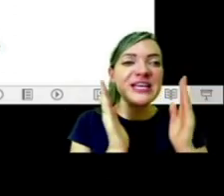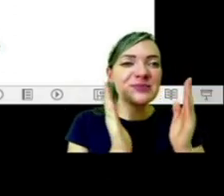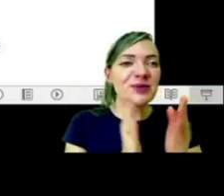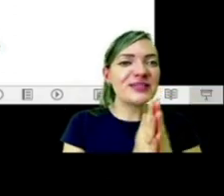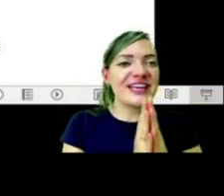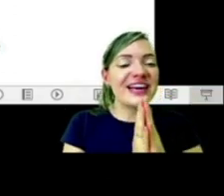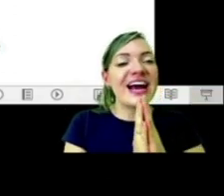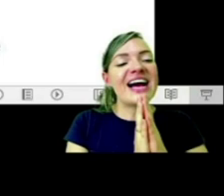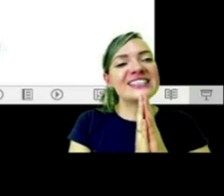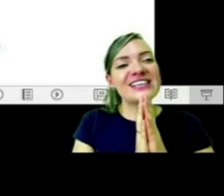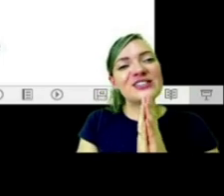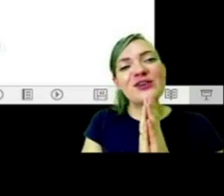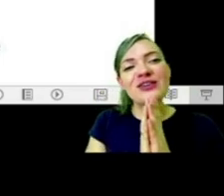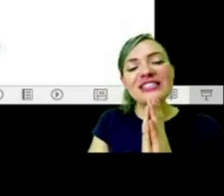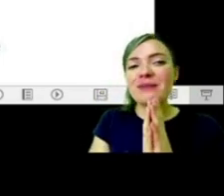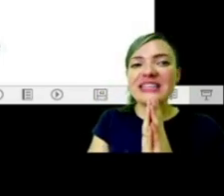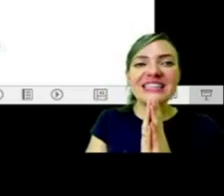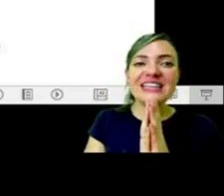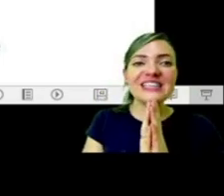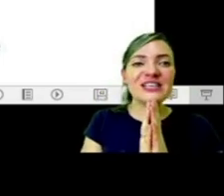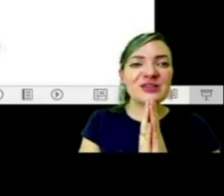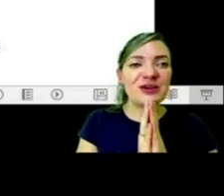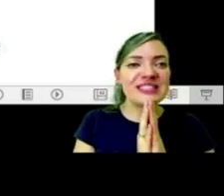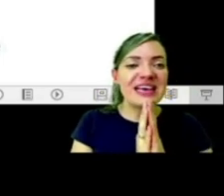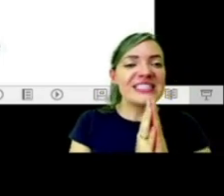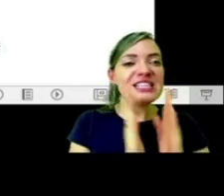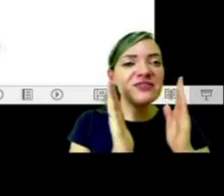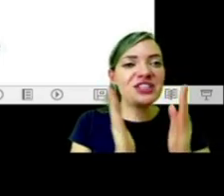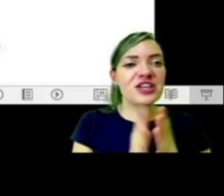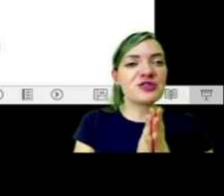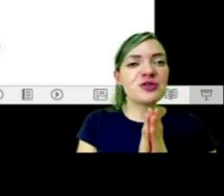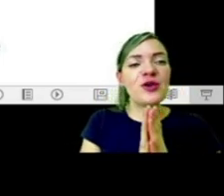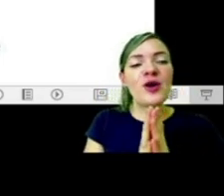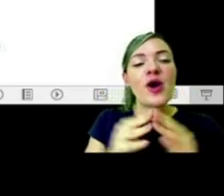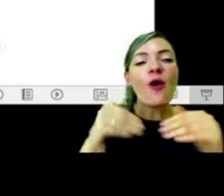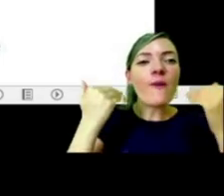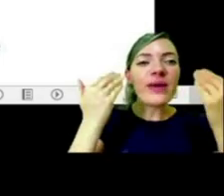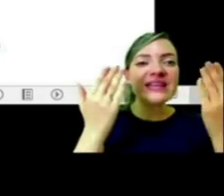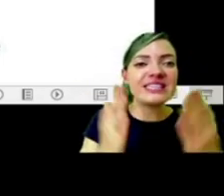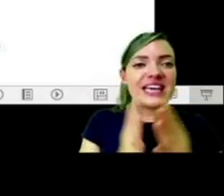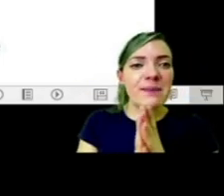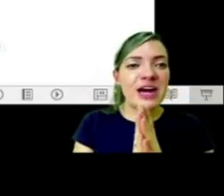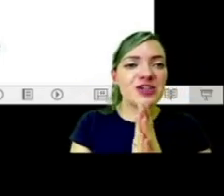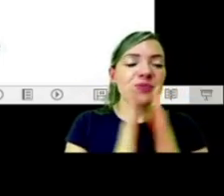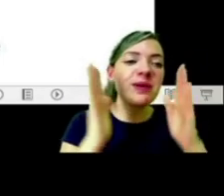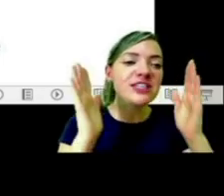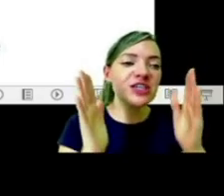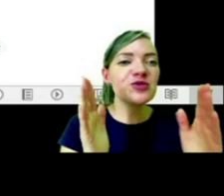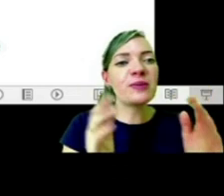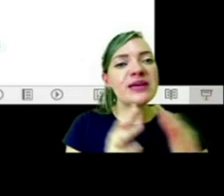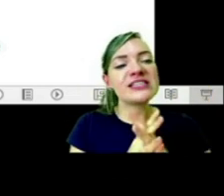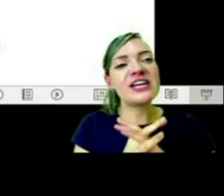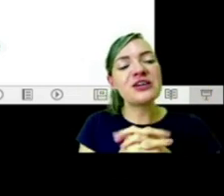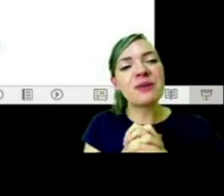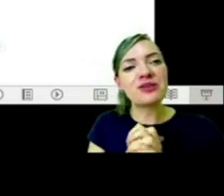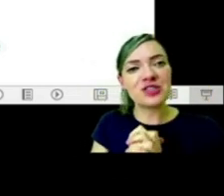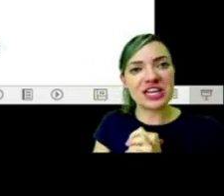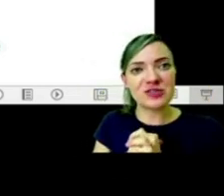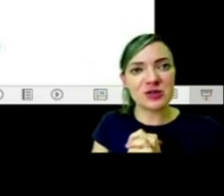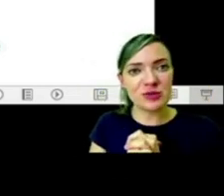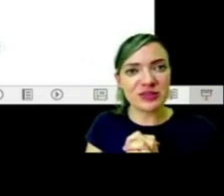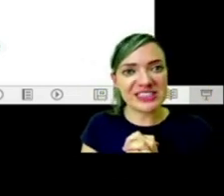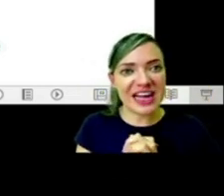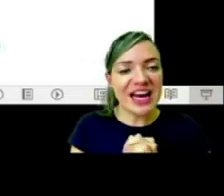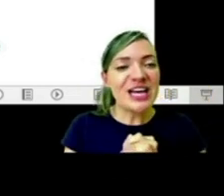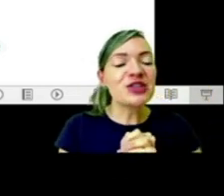possam responder às questões, gabaritar as questões. Se esse vídeo te ajudou, comenta aqui abaixo, mande a sua mensagem para eu